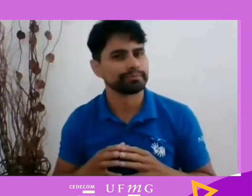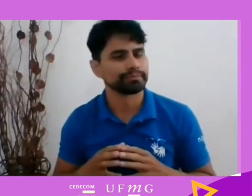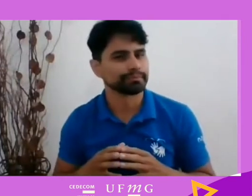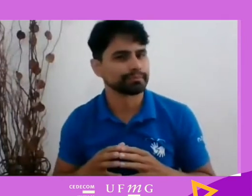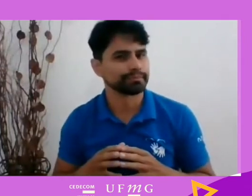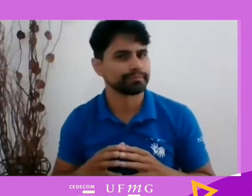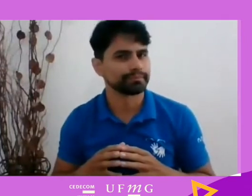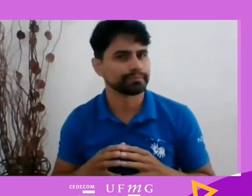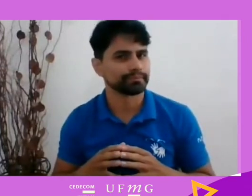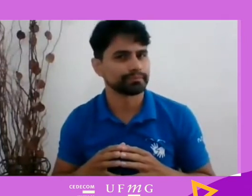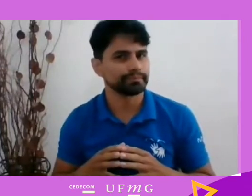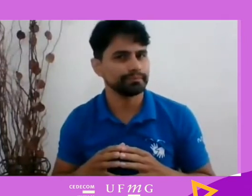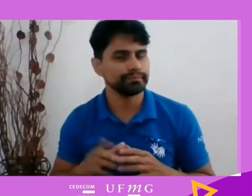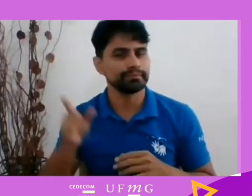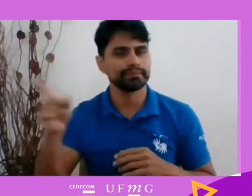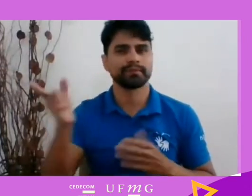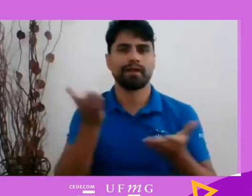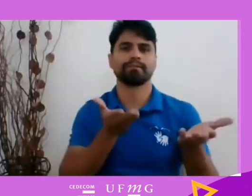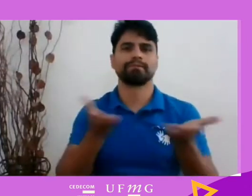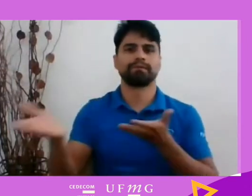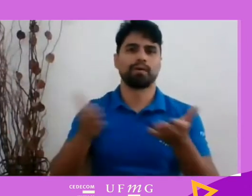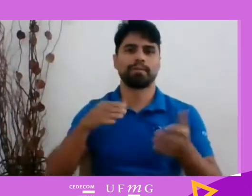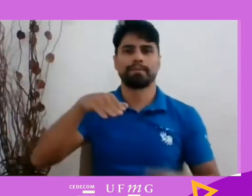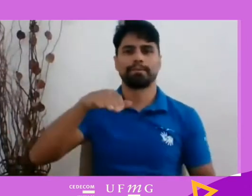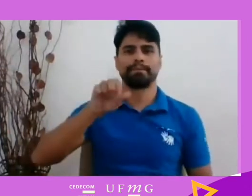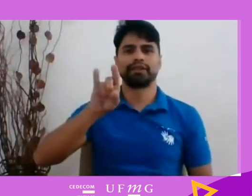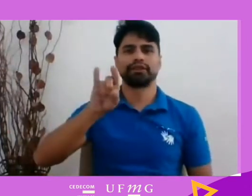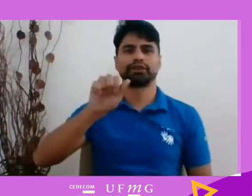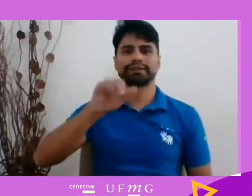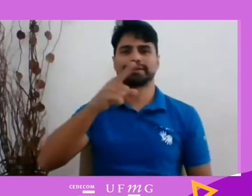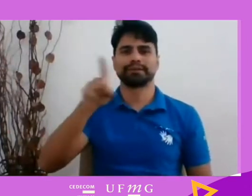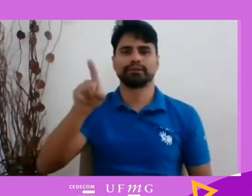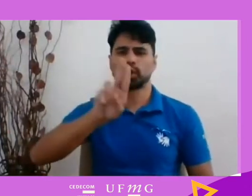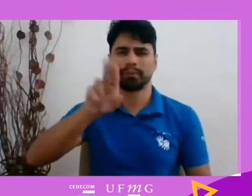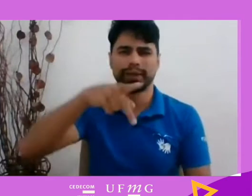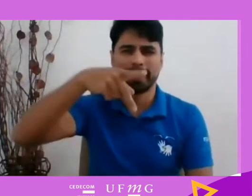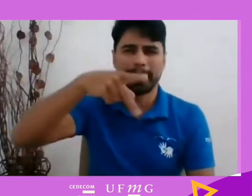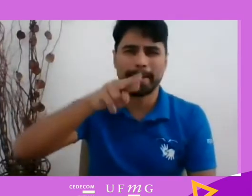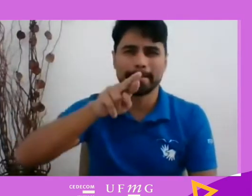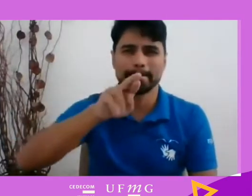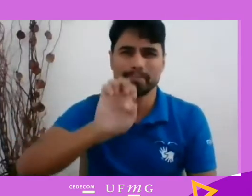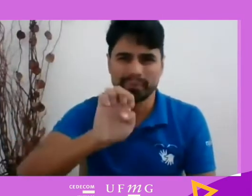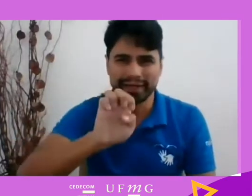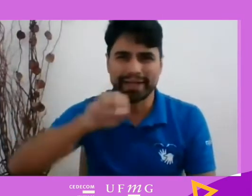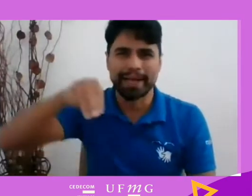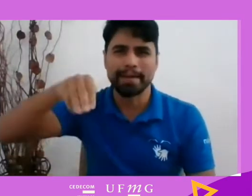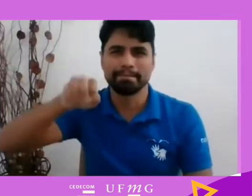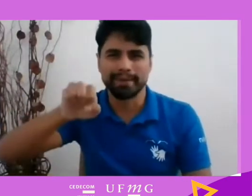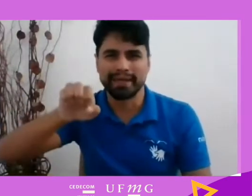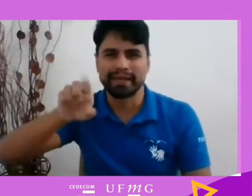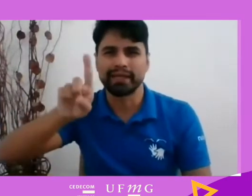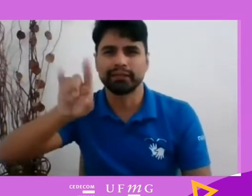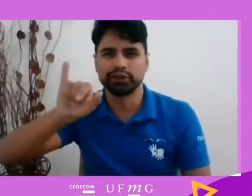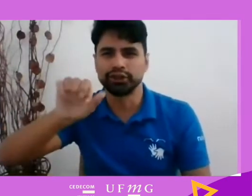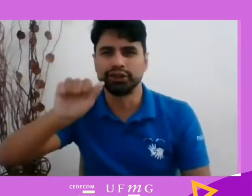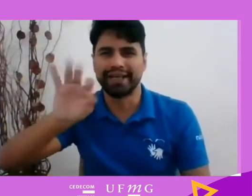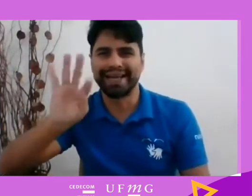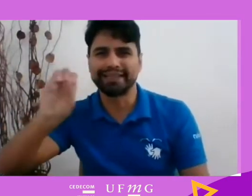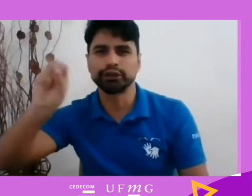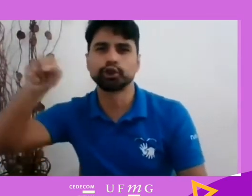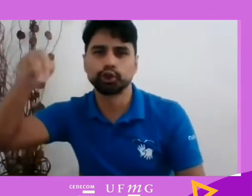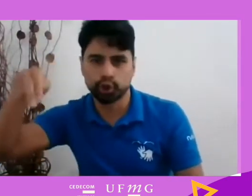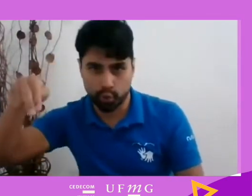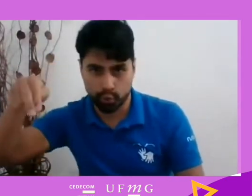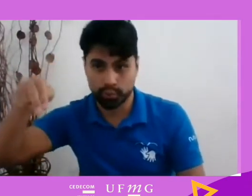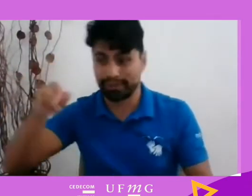de mediação que ela era pré-mediada, chamava de pré-mediation. Né? Essa mediação, a envergadura dela cresce nas conexões de